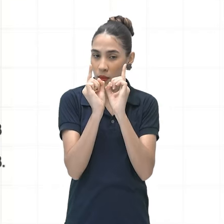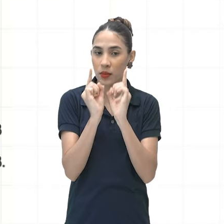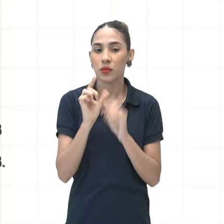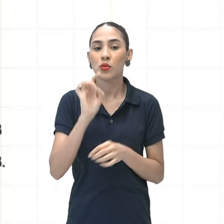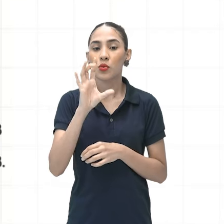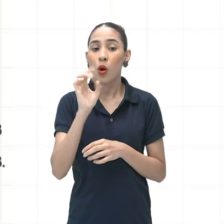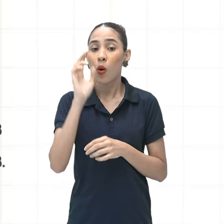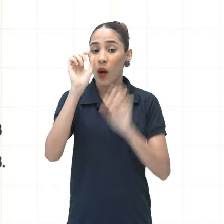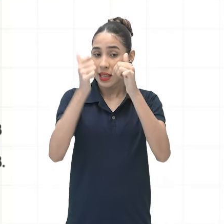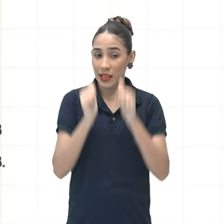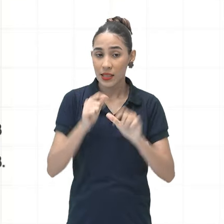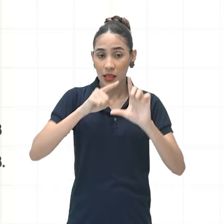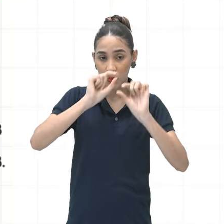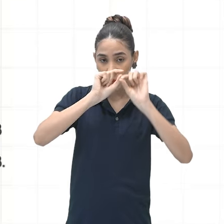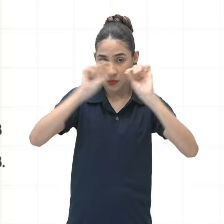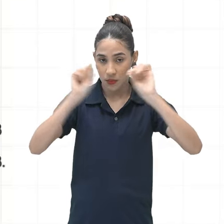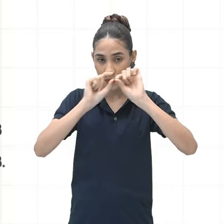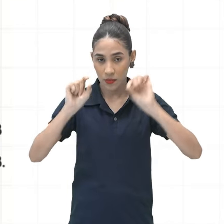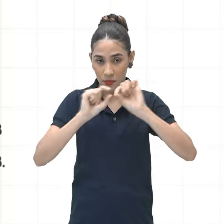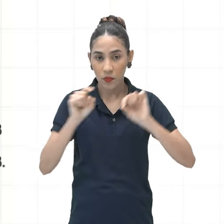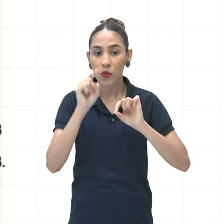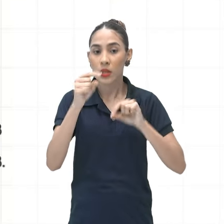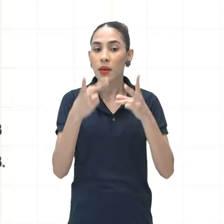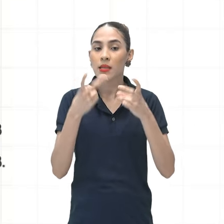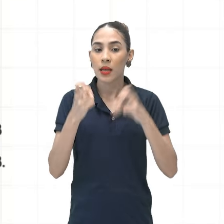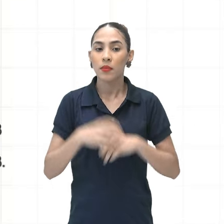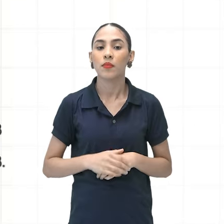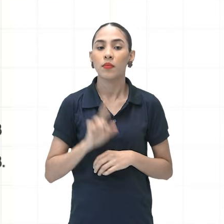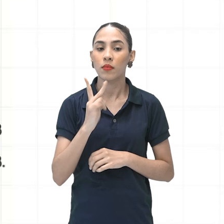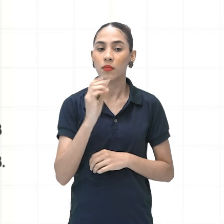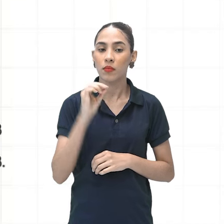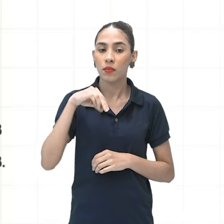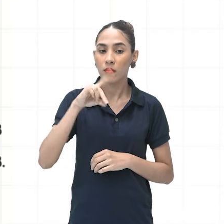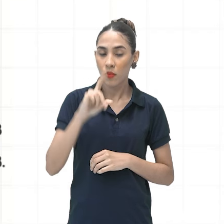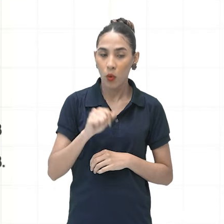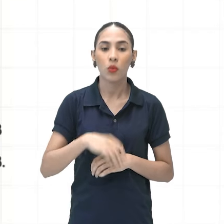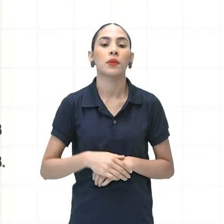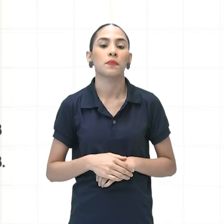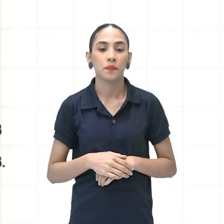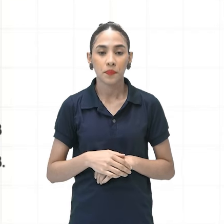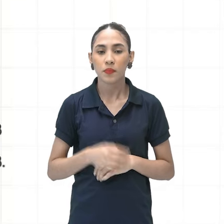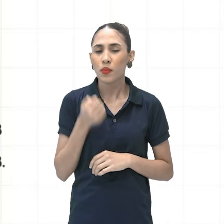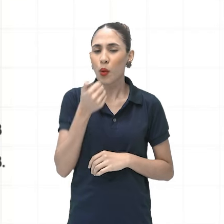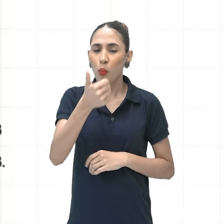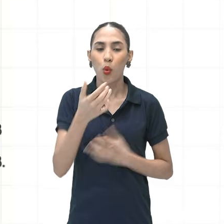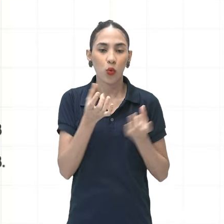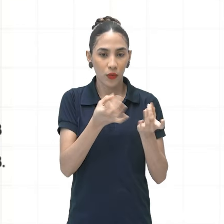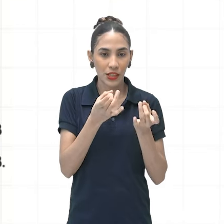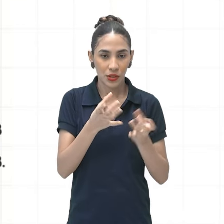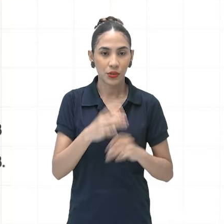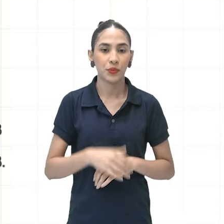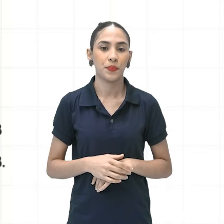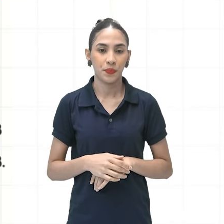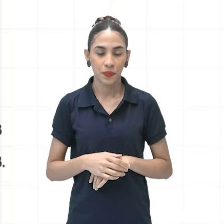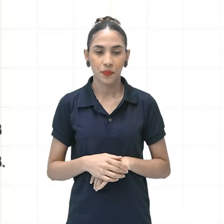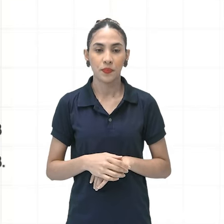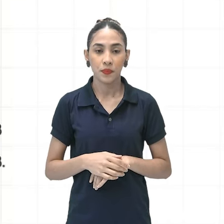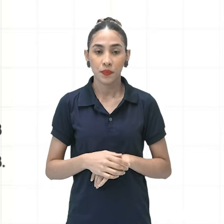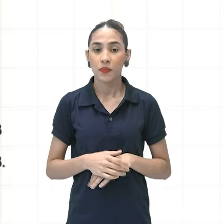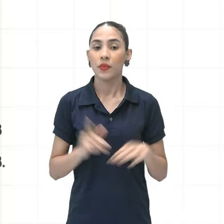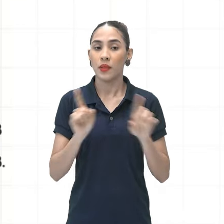só olhando para a barra, a gente pode verificar que os carros da Honda foi aí os que tiveram menor venda,